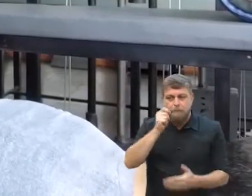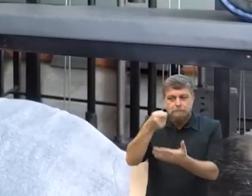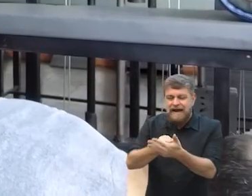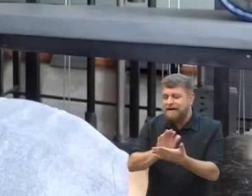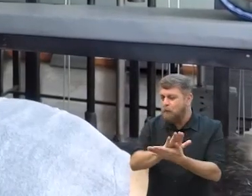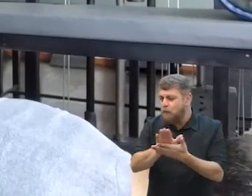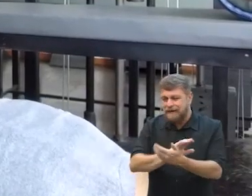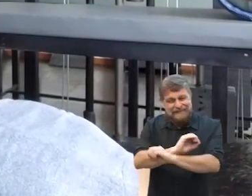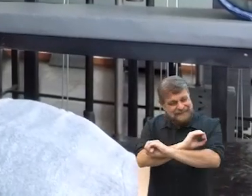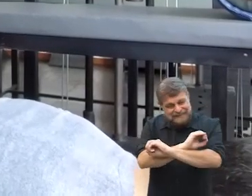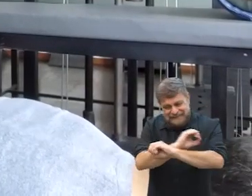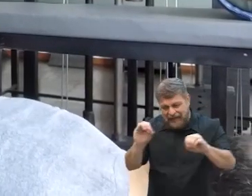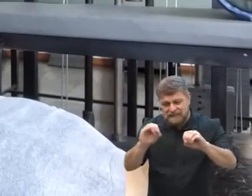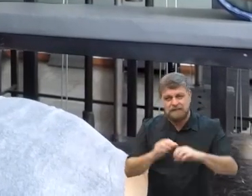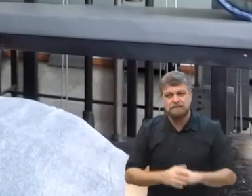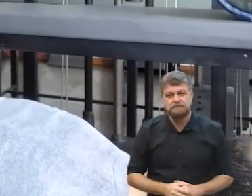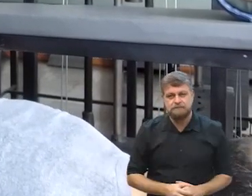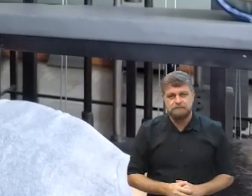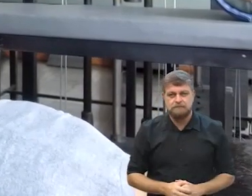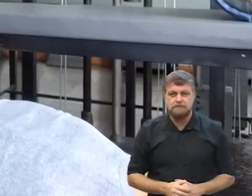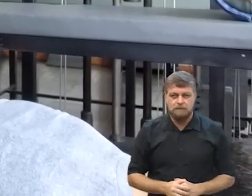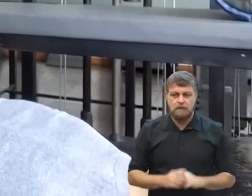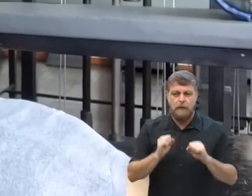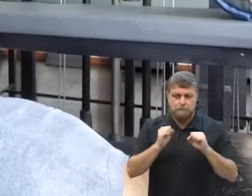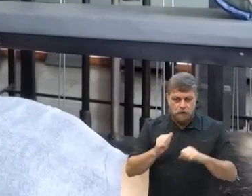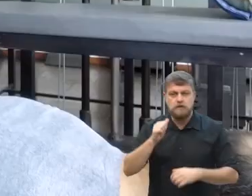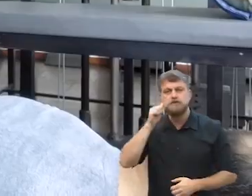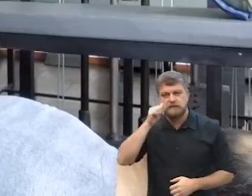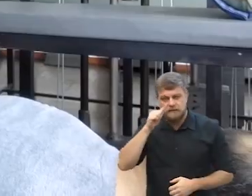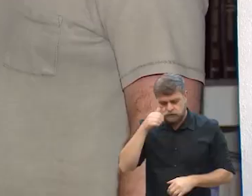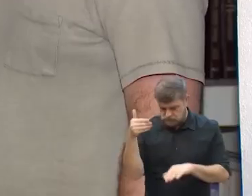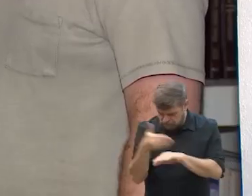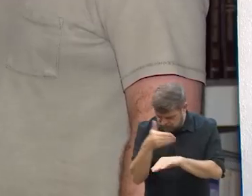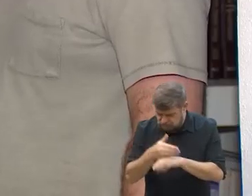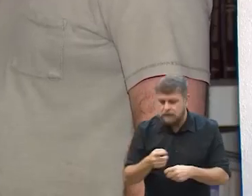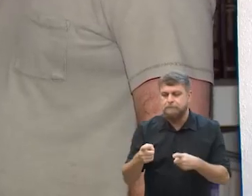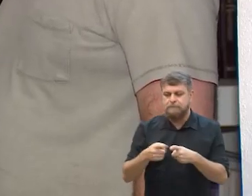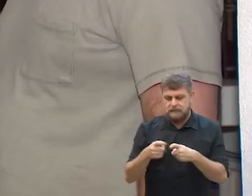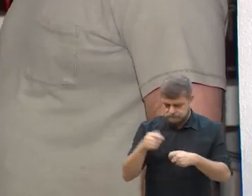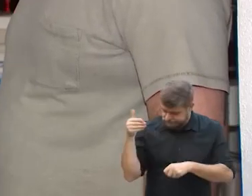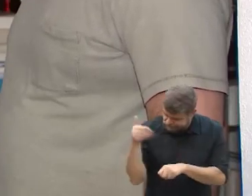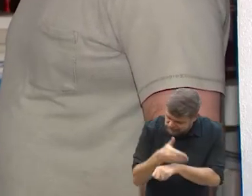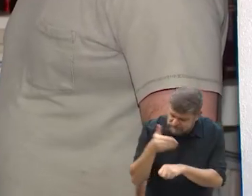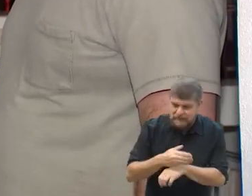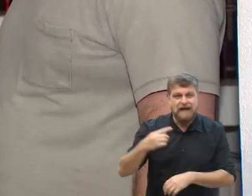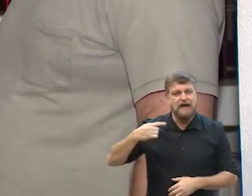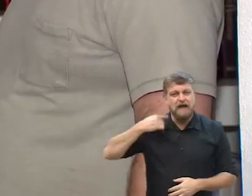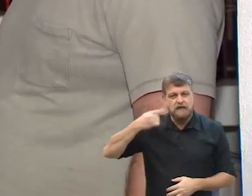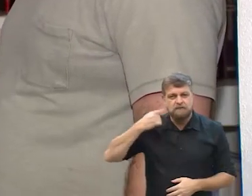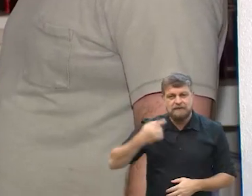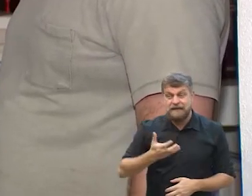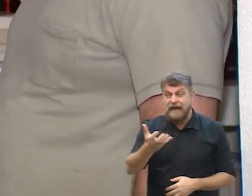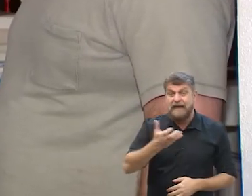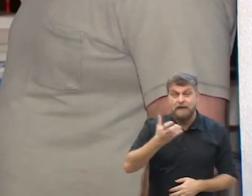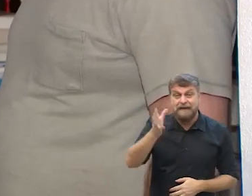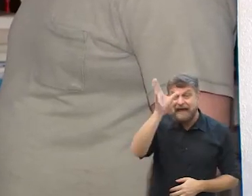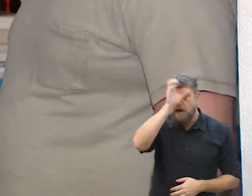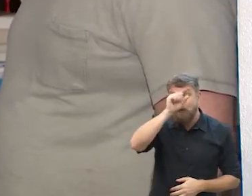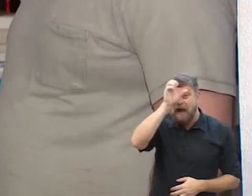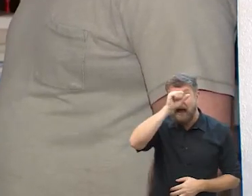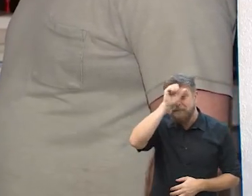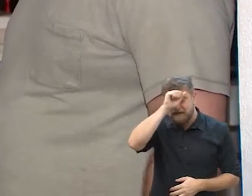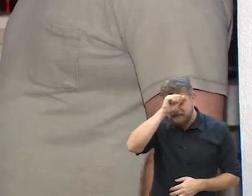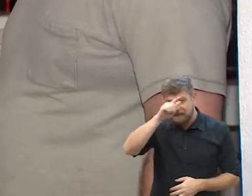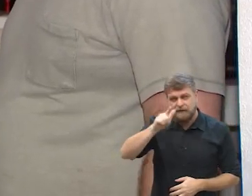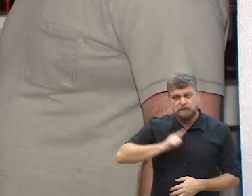tostão, nunca cobrei. Pode ter dentista, pode ser médico, pode ser advogado. Eu quero aprender fisioterapia, eu estou